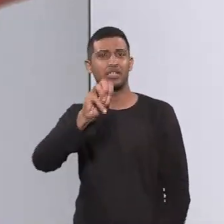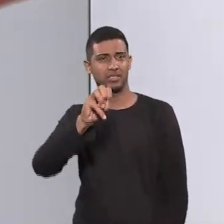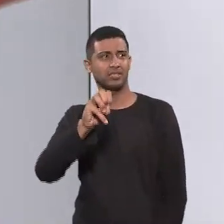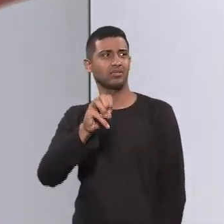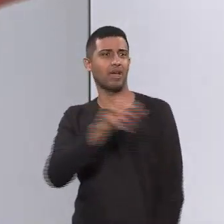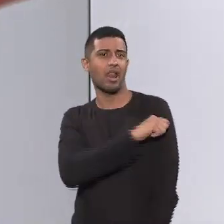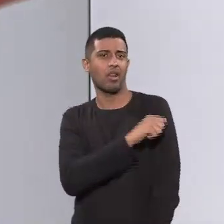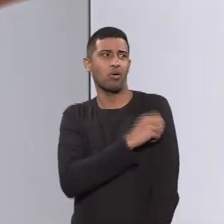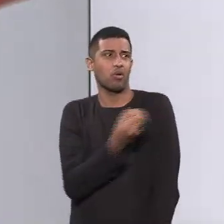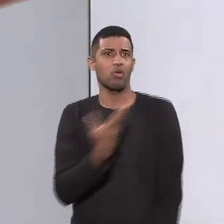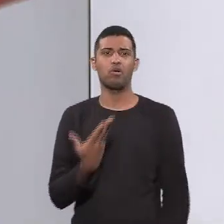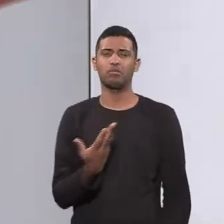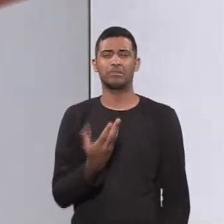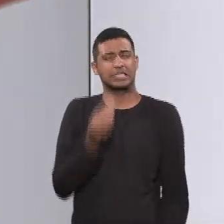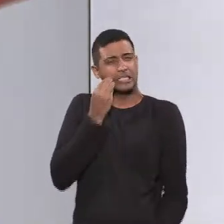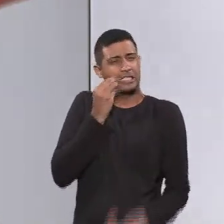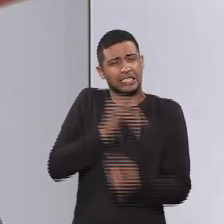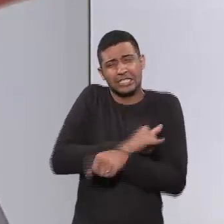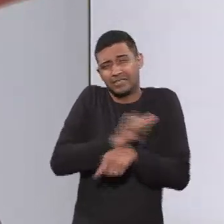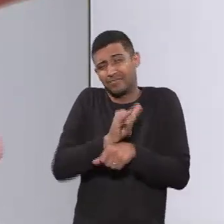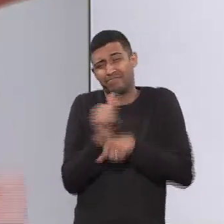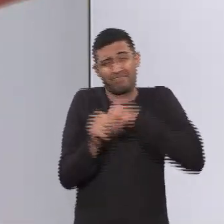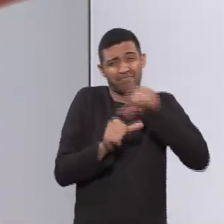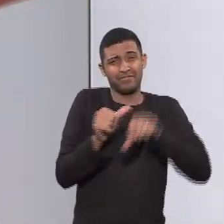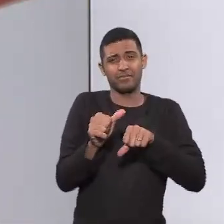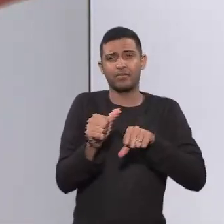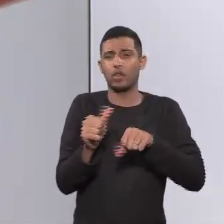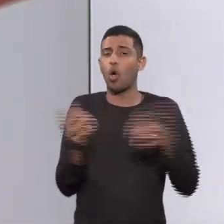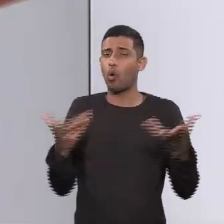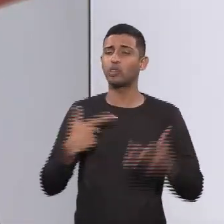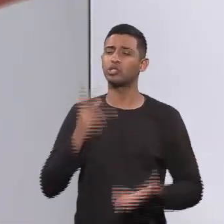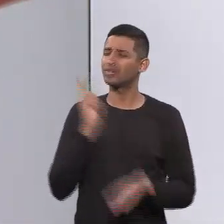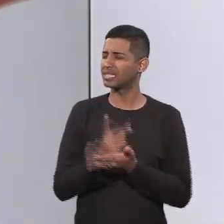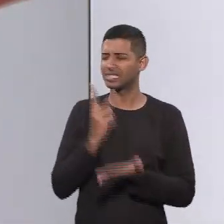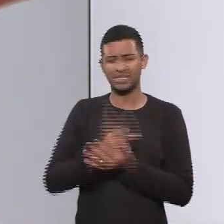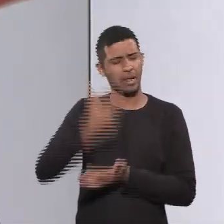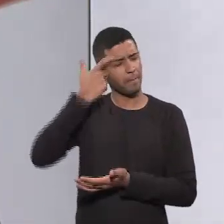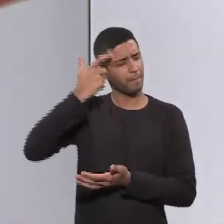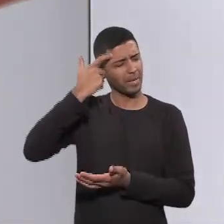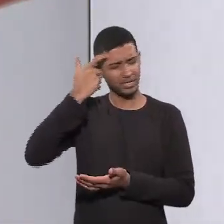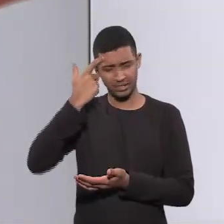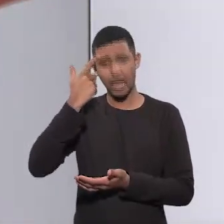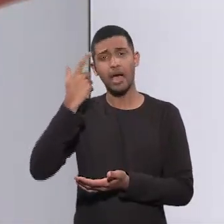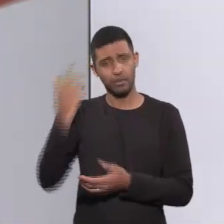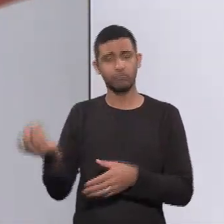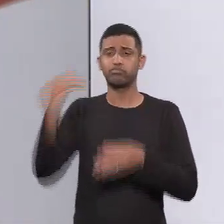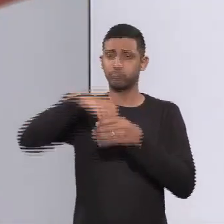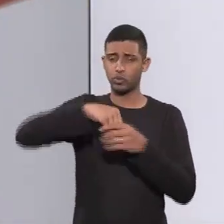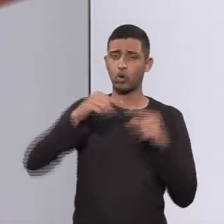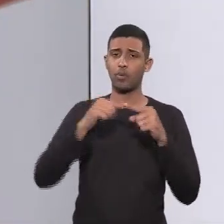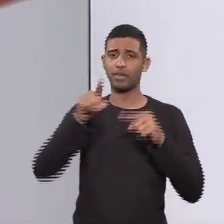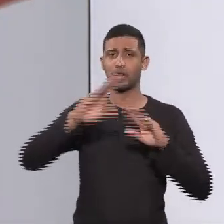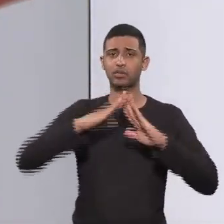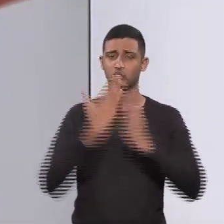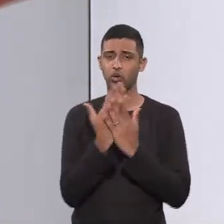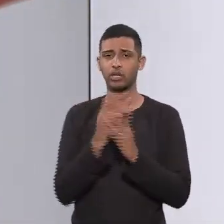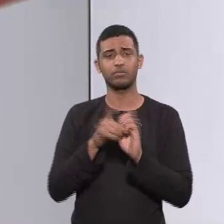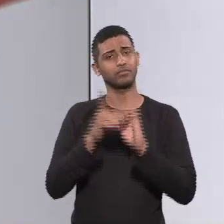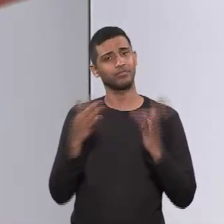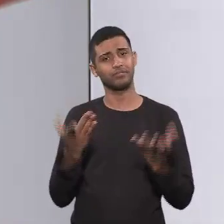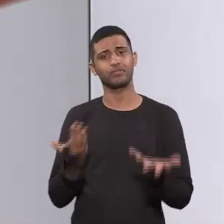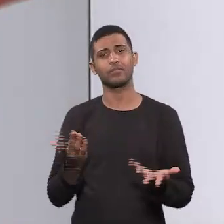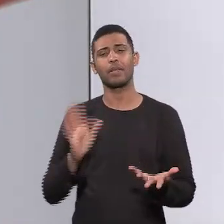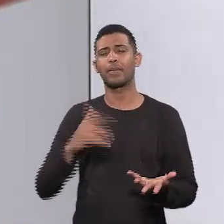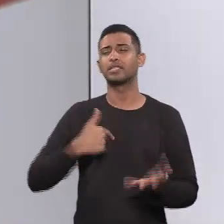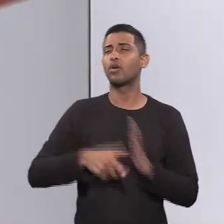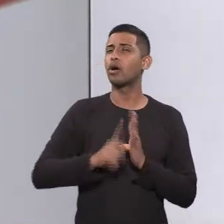de contorno. Então, assim, eu sempre serei favorável à inclusão, porque a inclusão para mim é democracia na escola. Então, mas